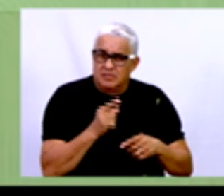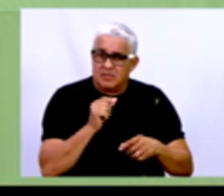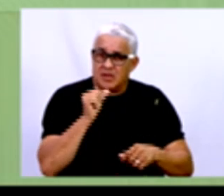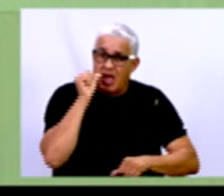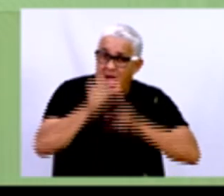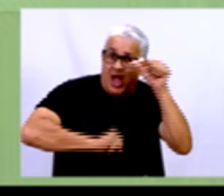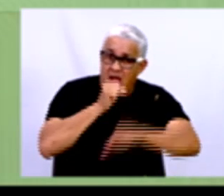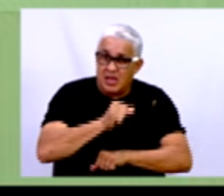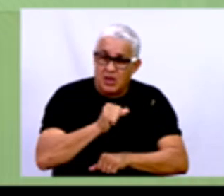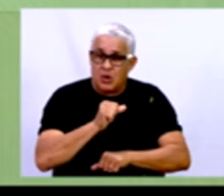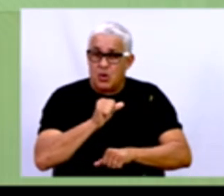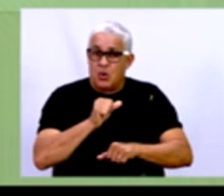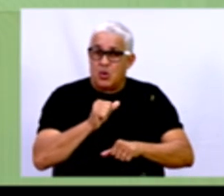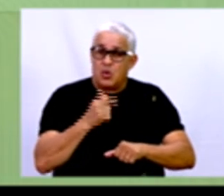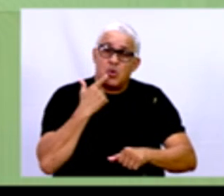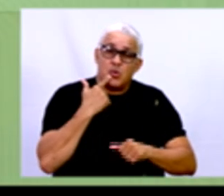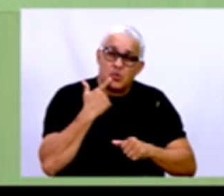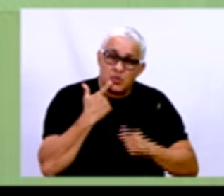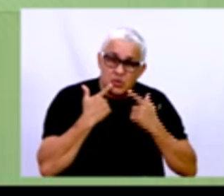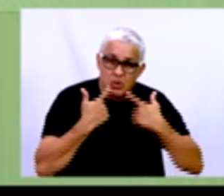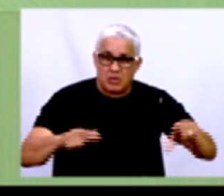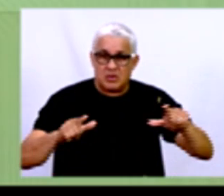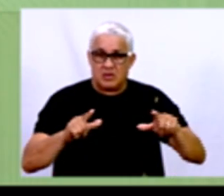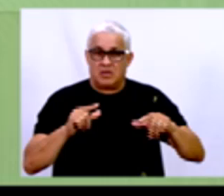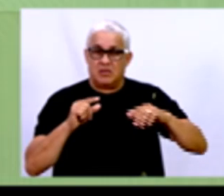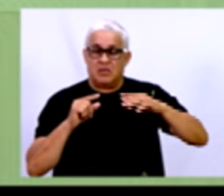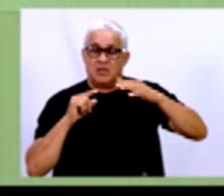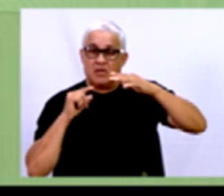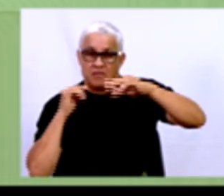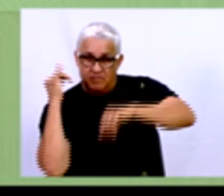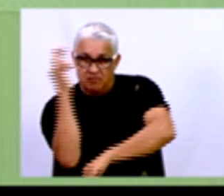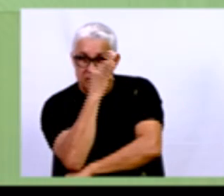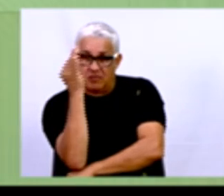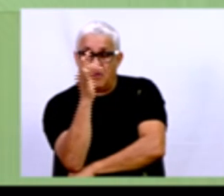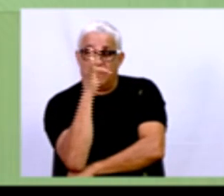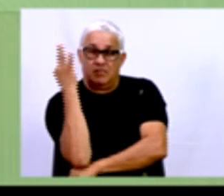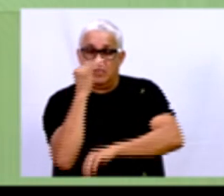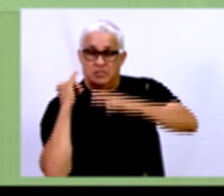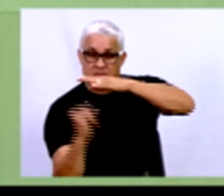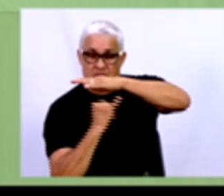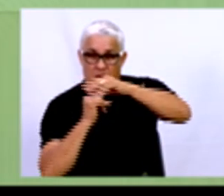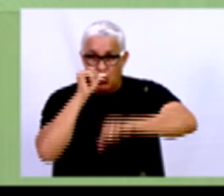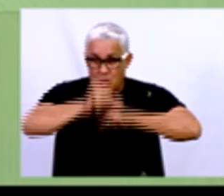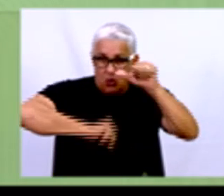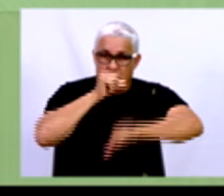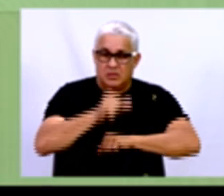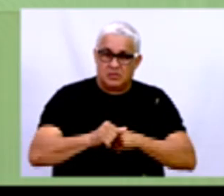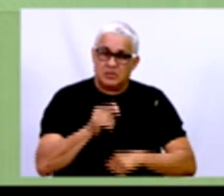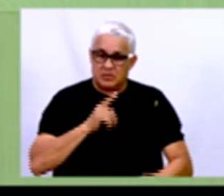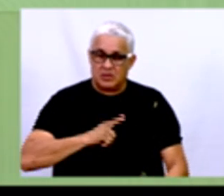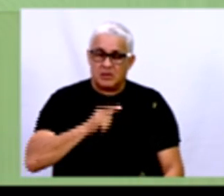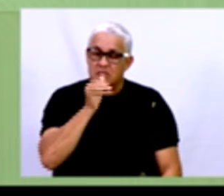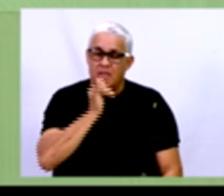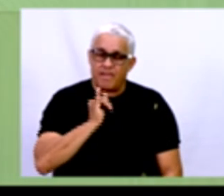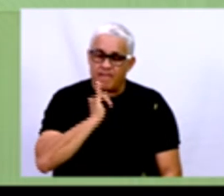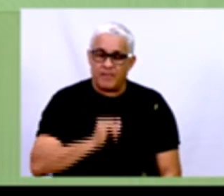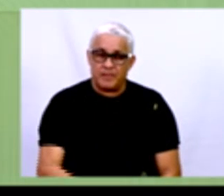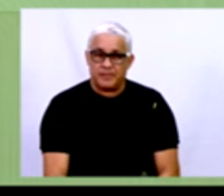linguagem formal para a linguagem informal. Isso mesmo, então nós temos aí um exemplo, né, de